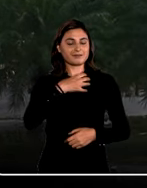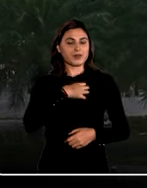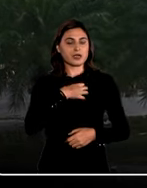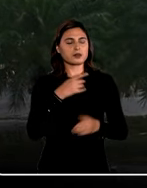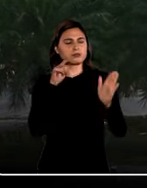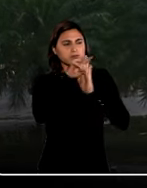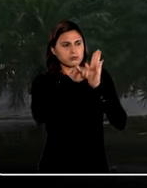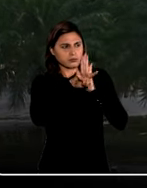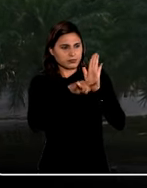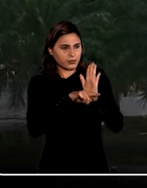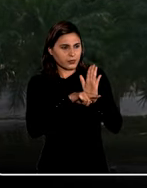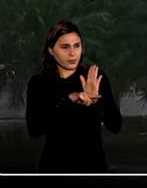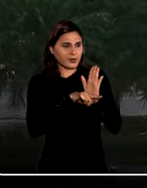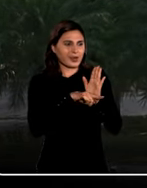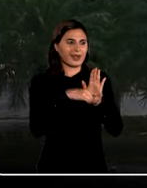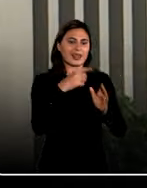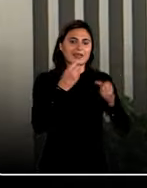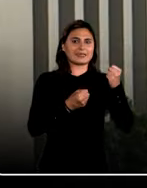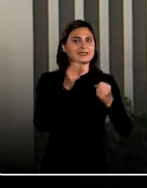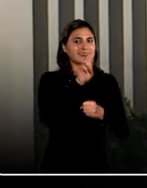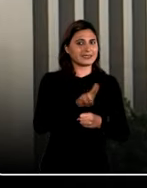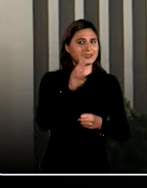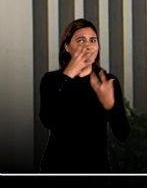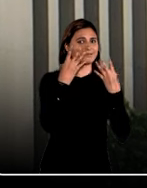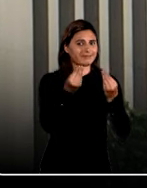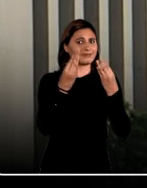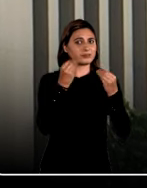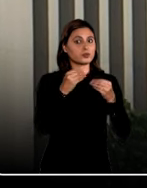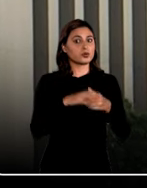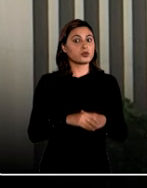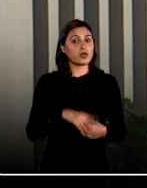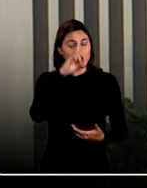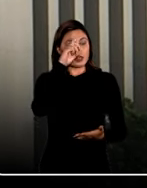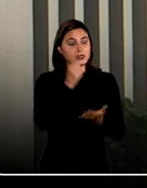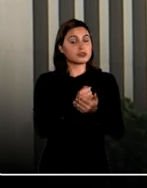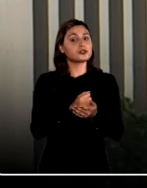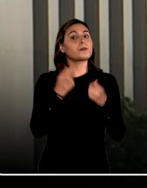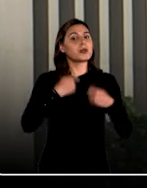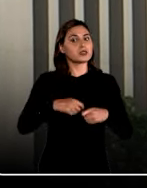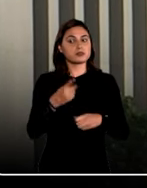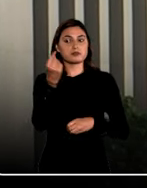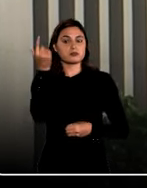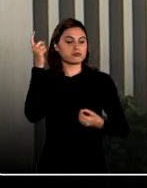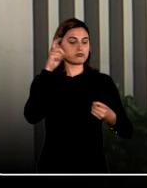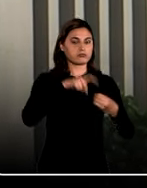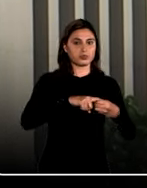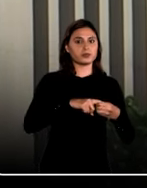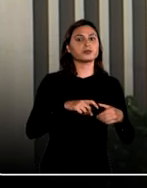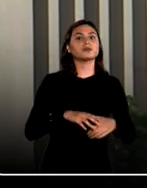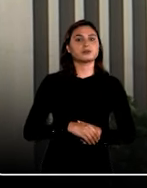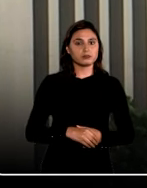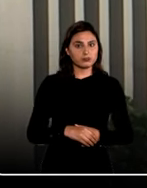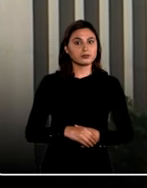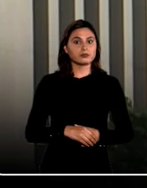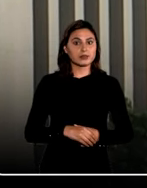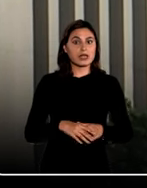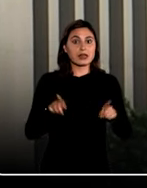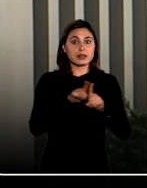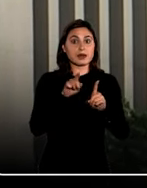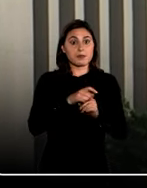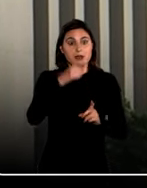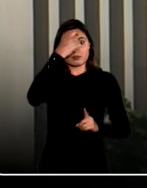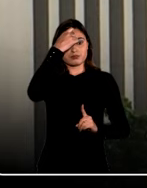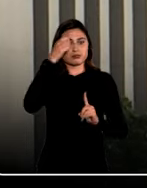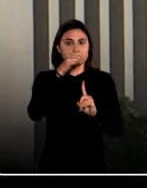atestou a existência de vício no produto determinou a imediata restituição do valor e o pagamento de indenização por danos